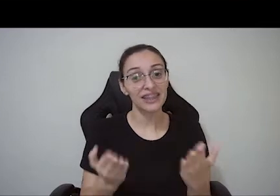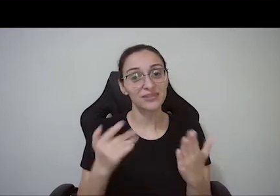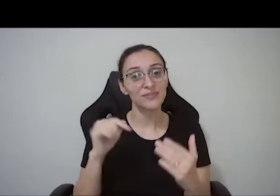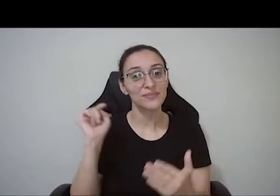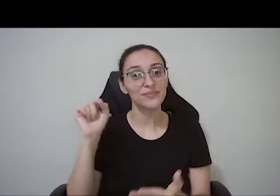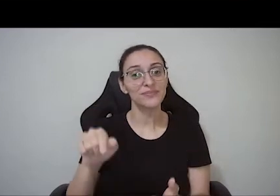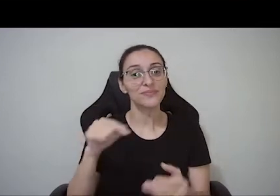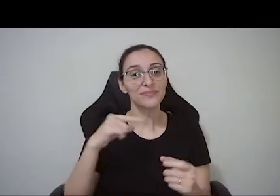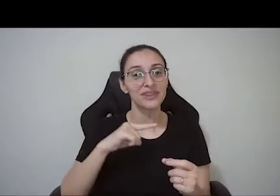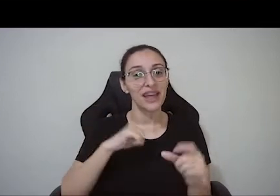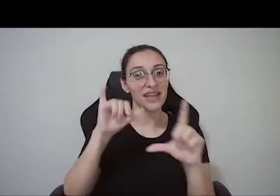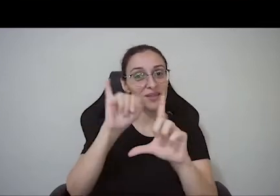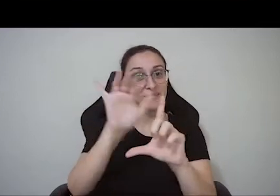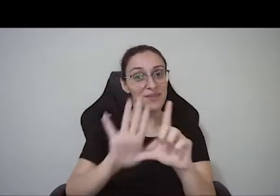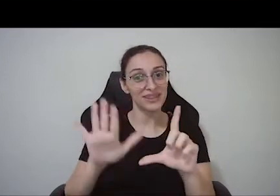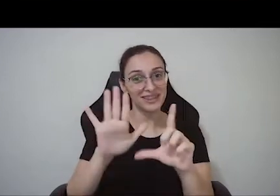Aqui a gente tem uma imagem,